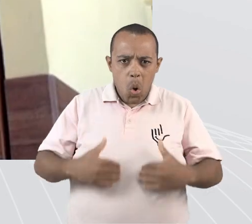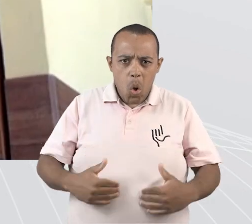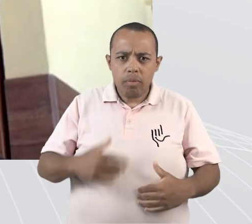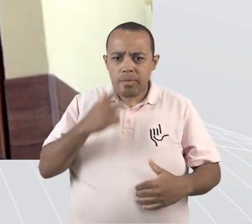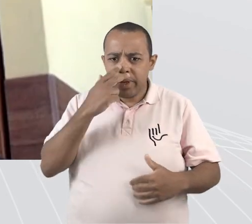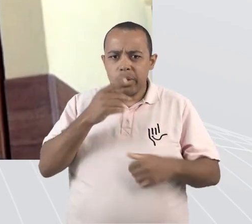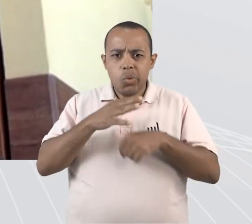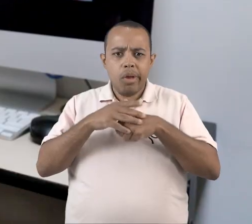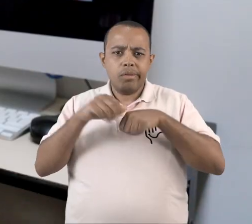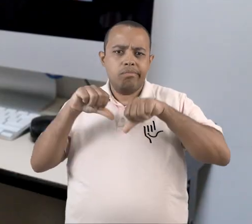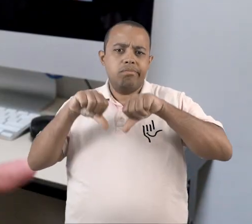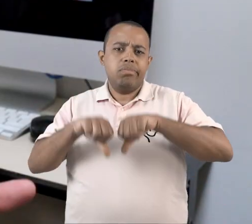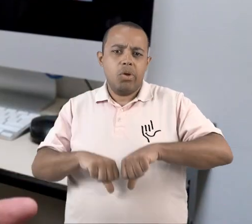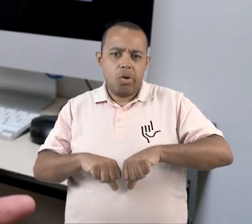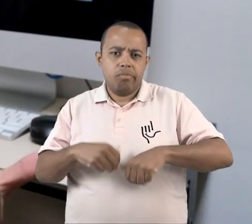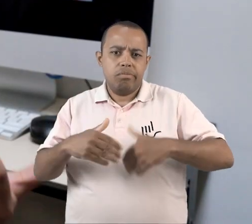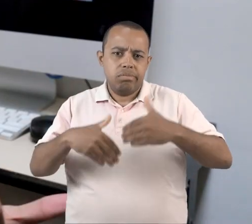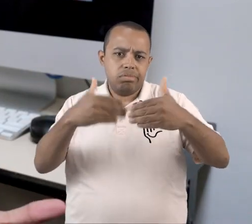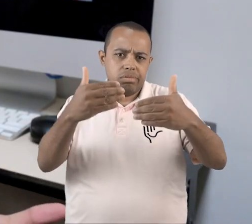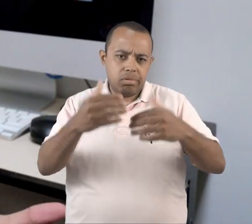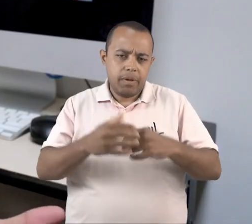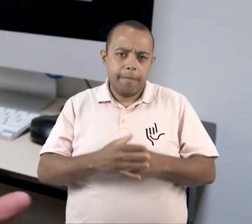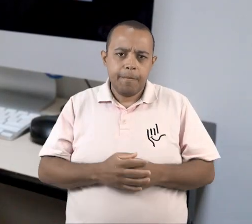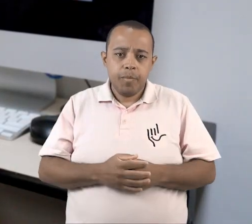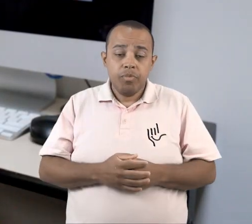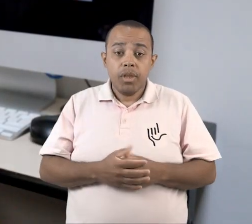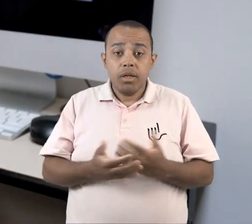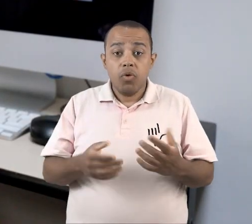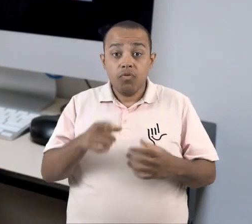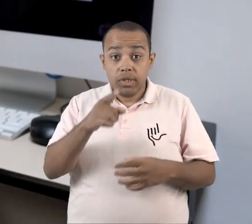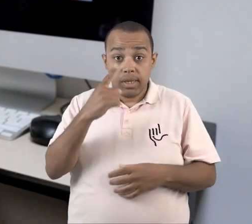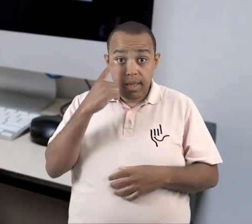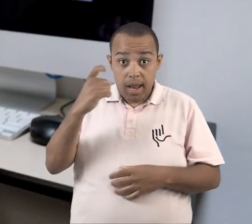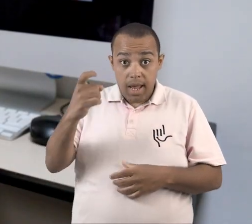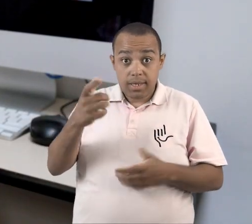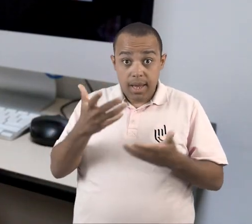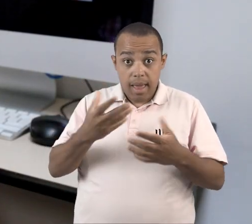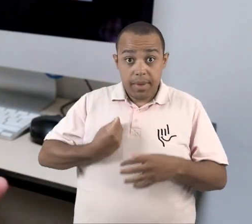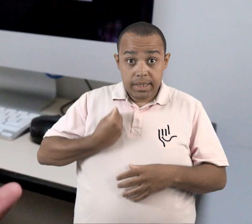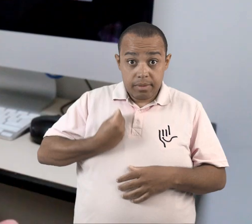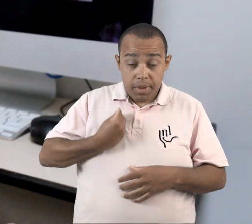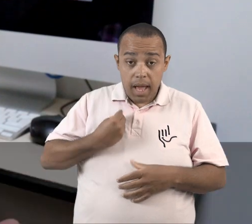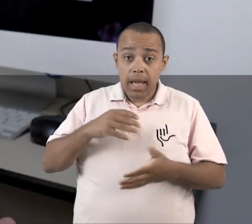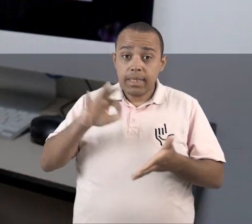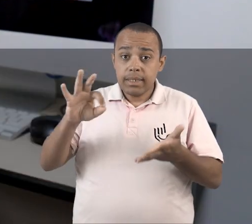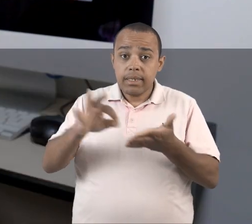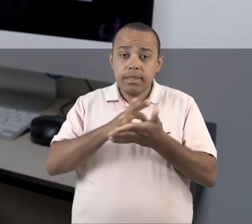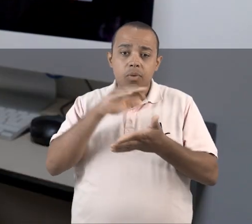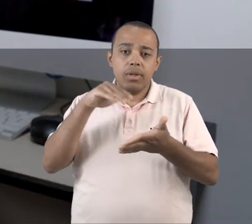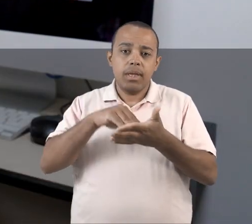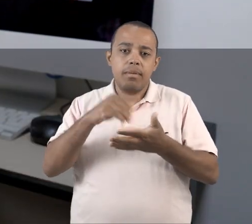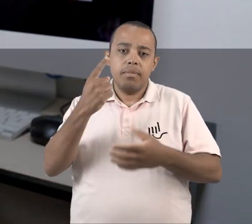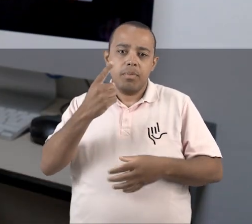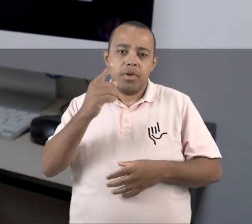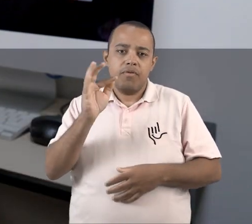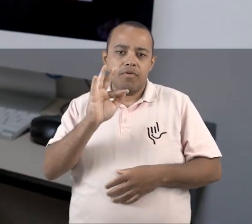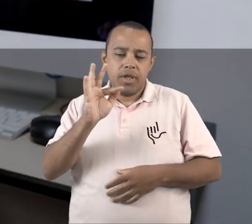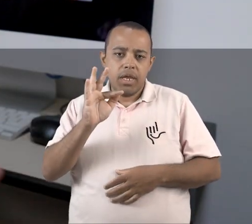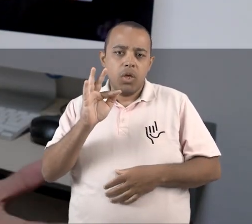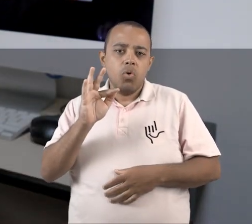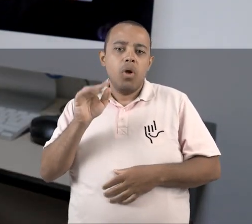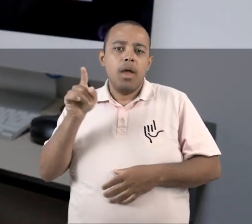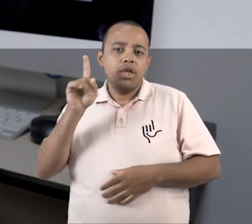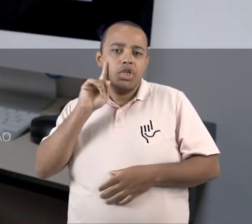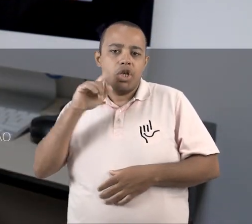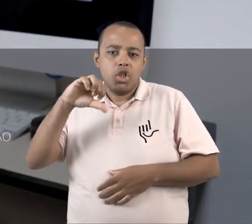estágio 3, 4. E se você se interessou pelo Darwin Day e quer participar, as inscrições vão até o dia 1º de fevereiro. O evento acontece nos dias